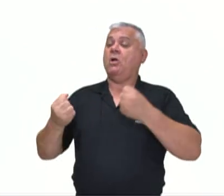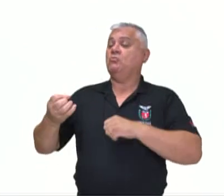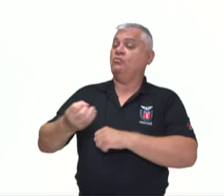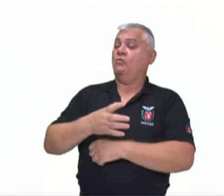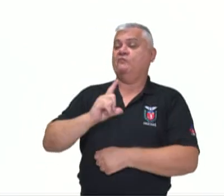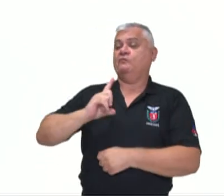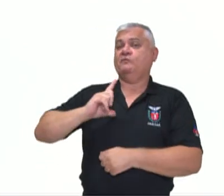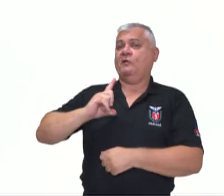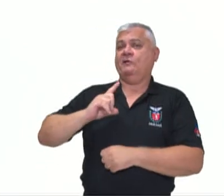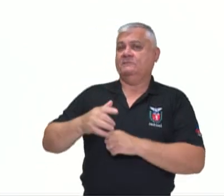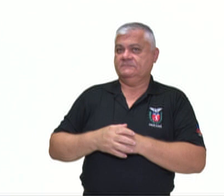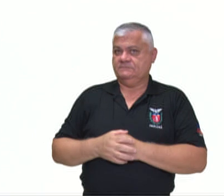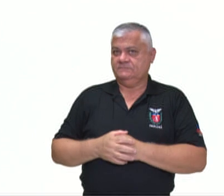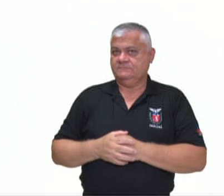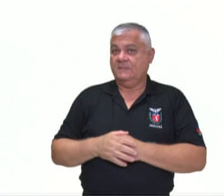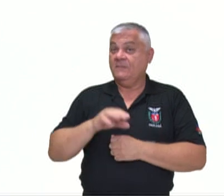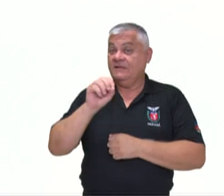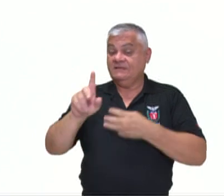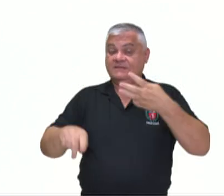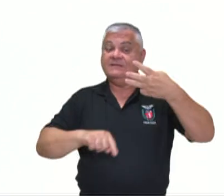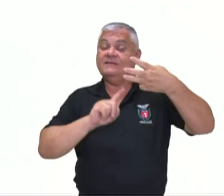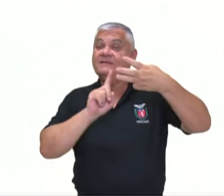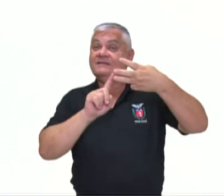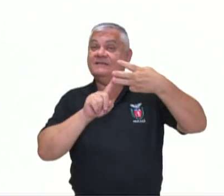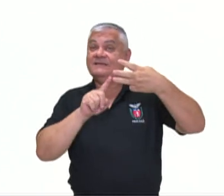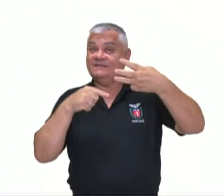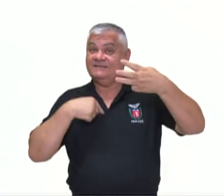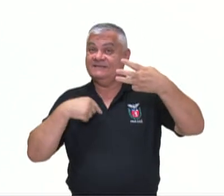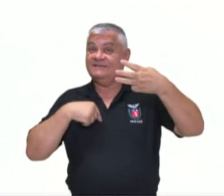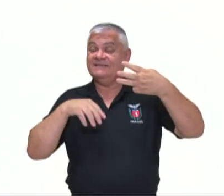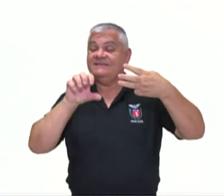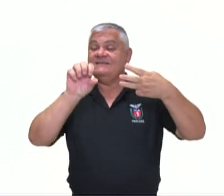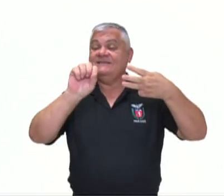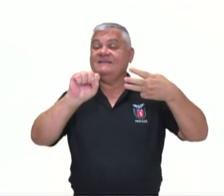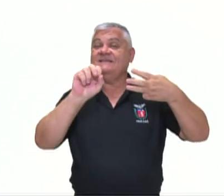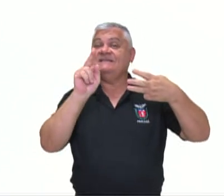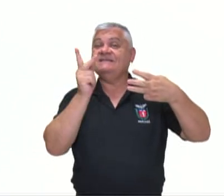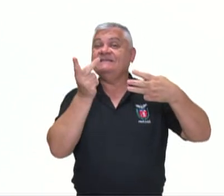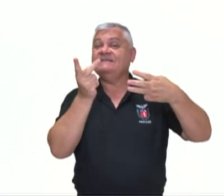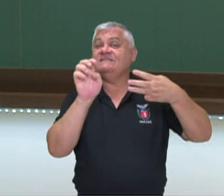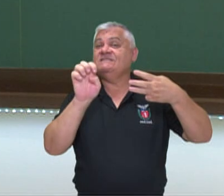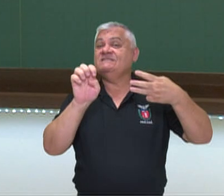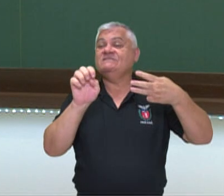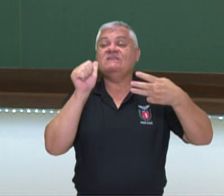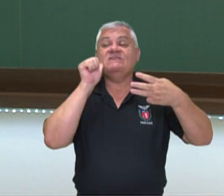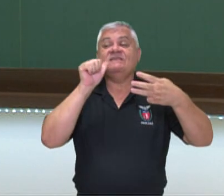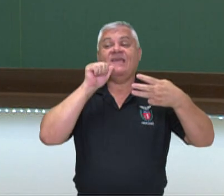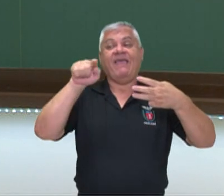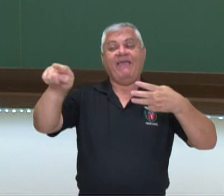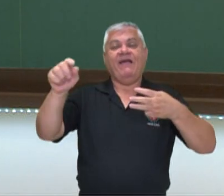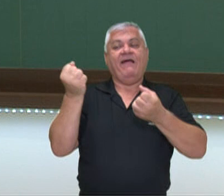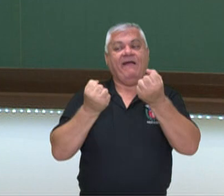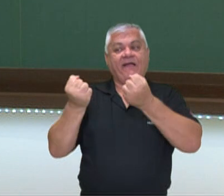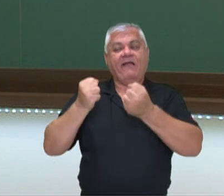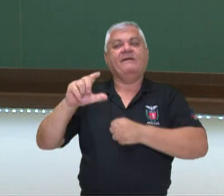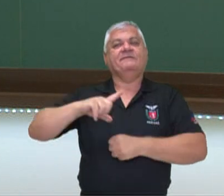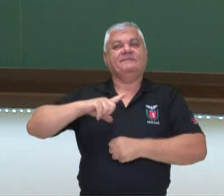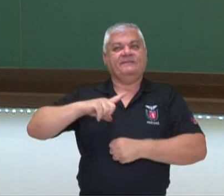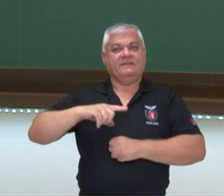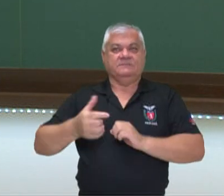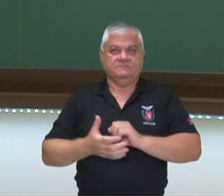mas se eu faço a mesma frase em terceira pessoa, she has a new car. Ela tem um carro novo,